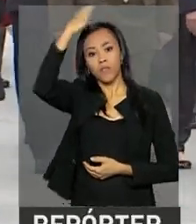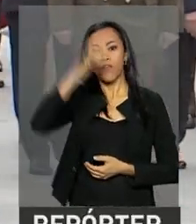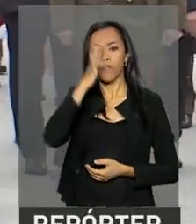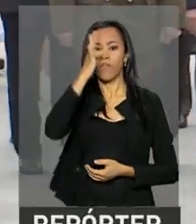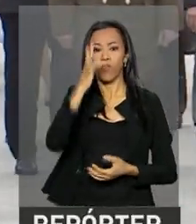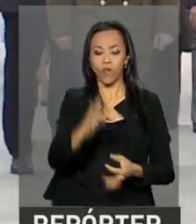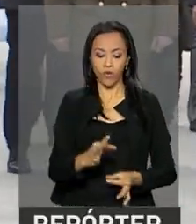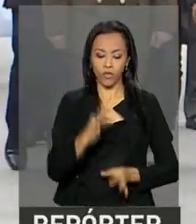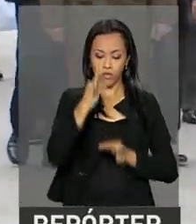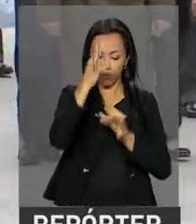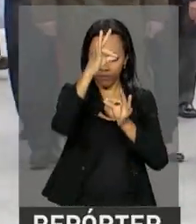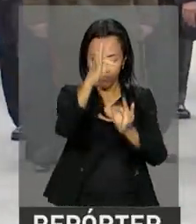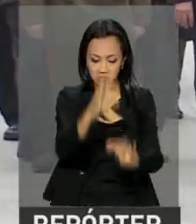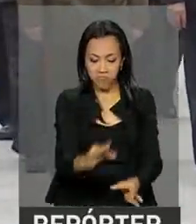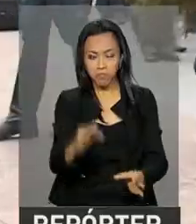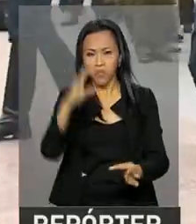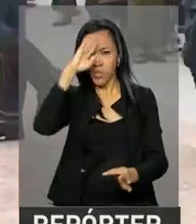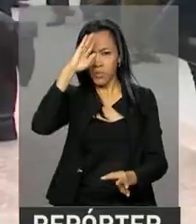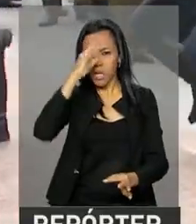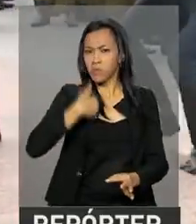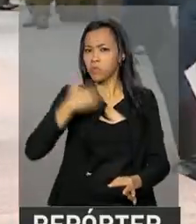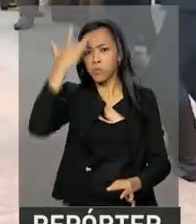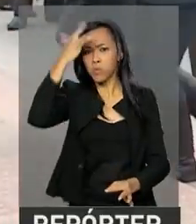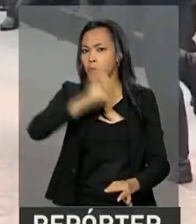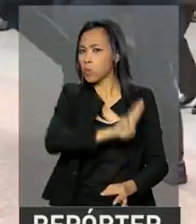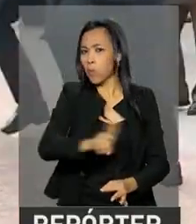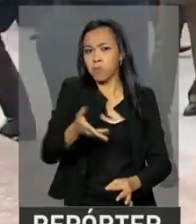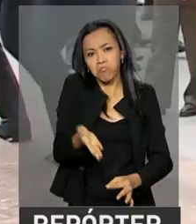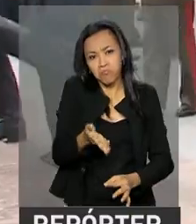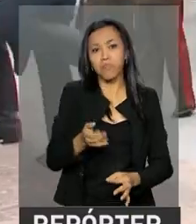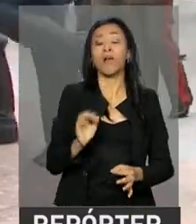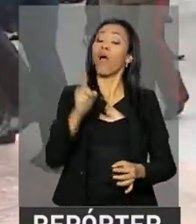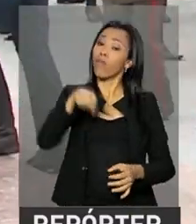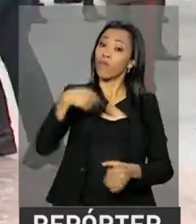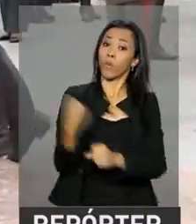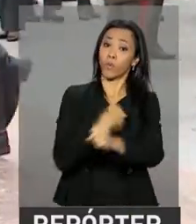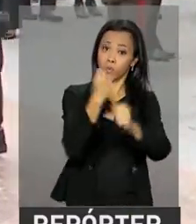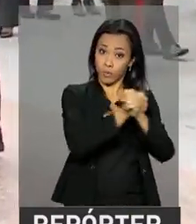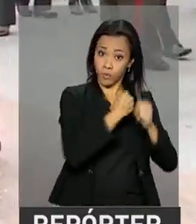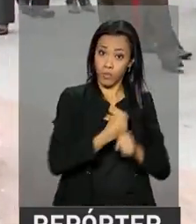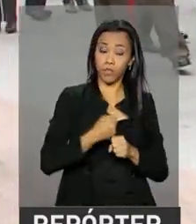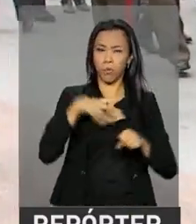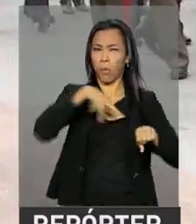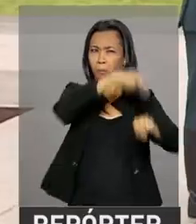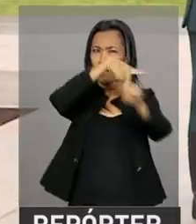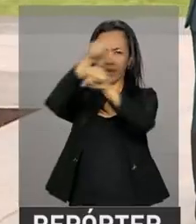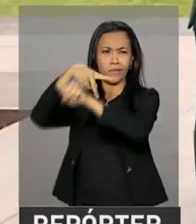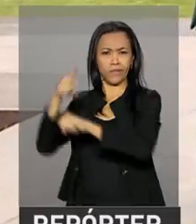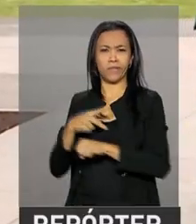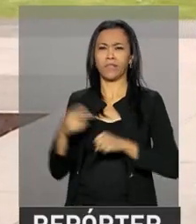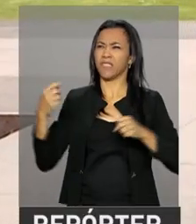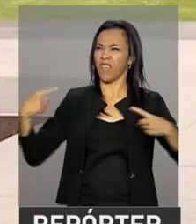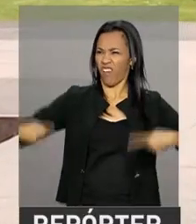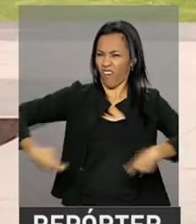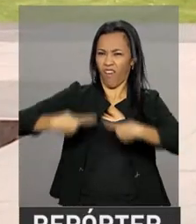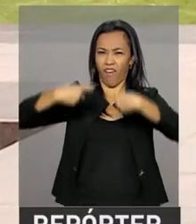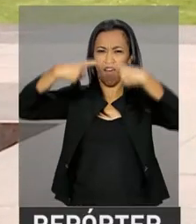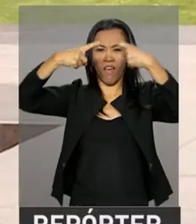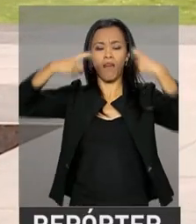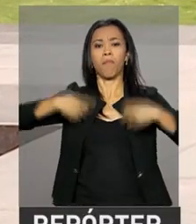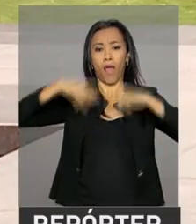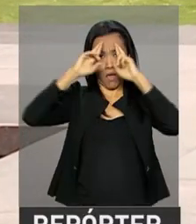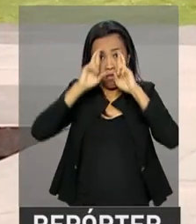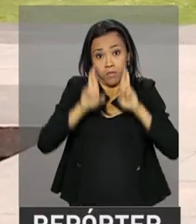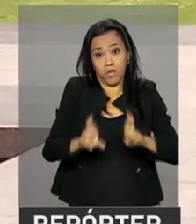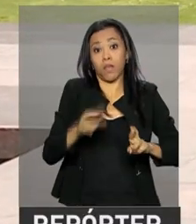flores no túmulo do soldado desconhecido. Monumentos como esse foram construídos por nações que participaram de grandes guerras para honrar os